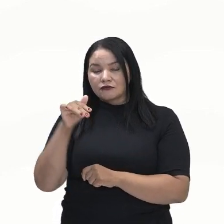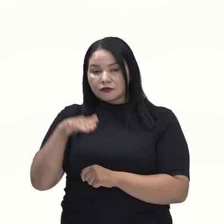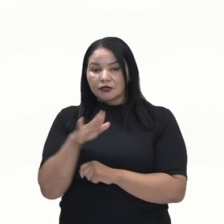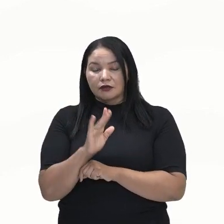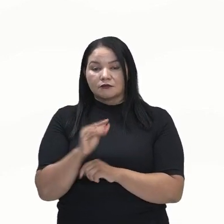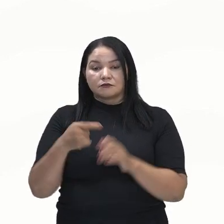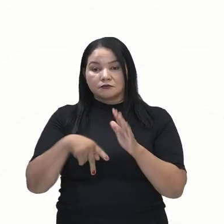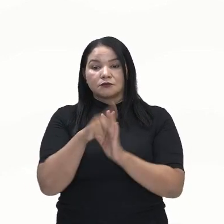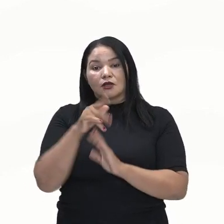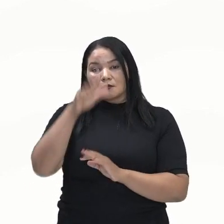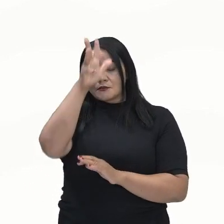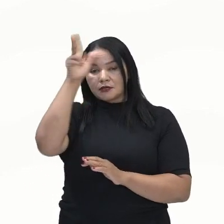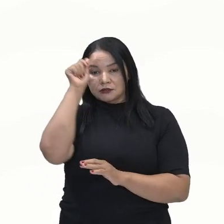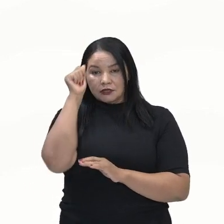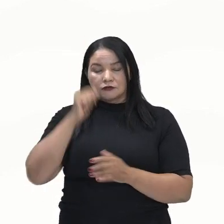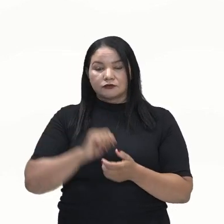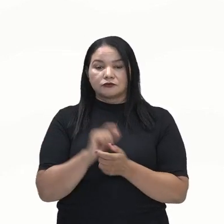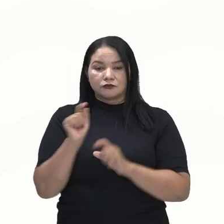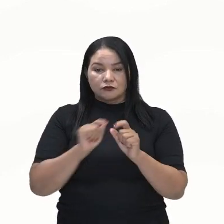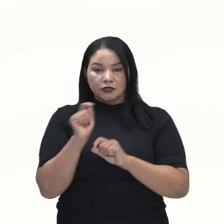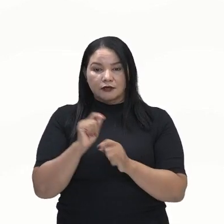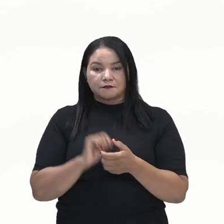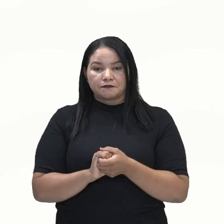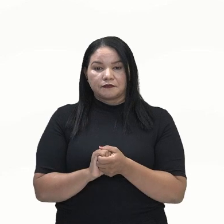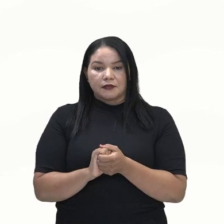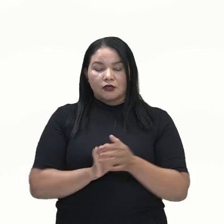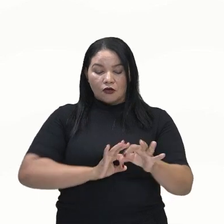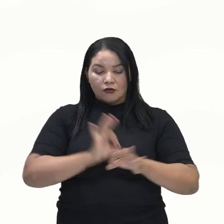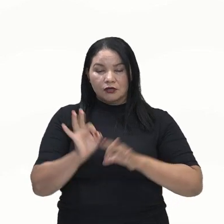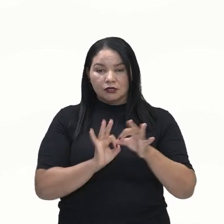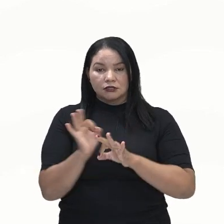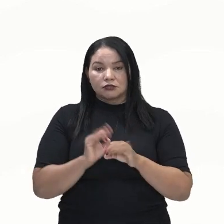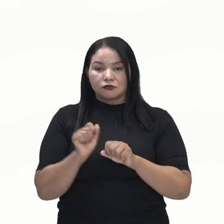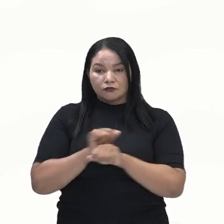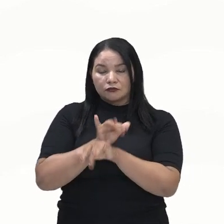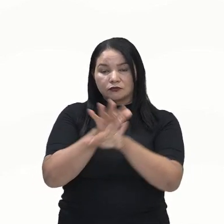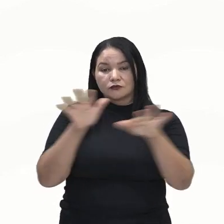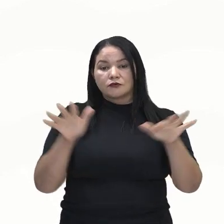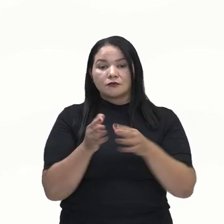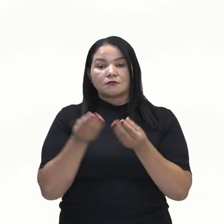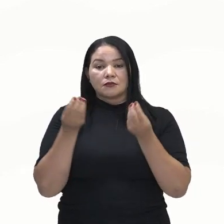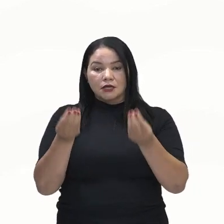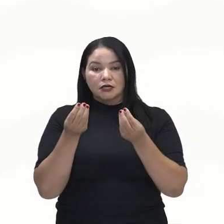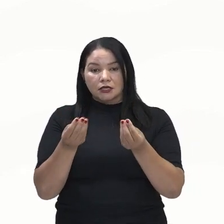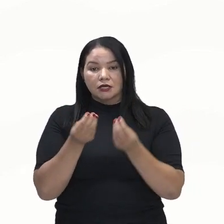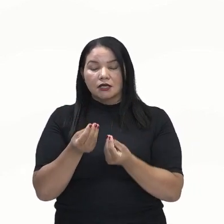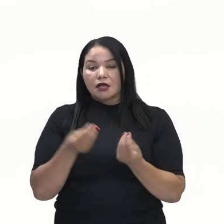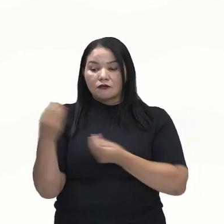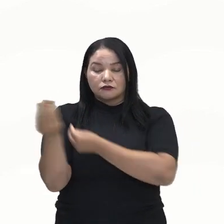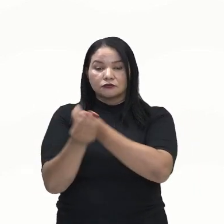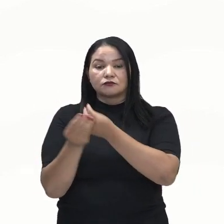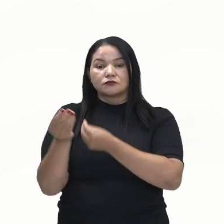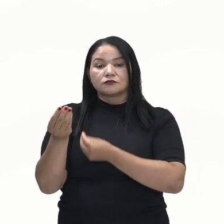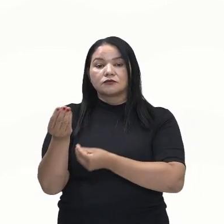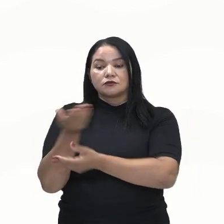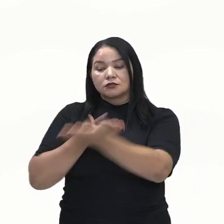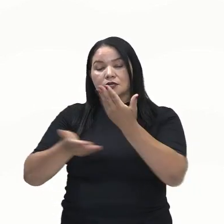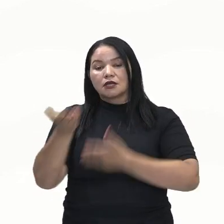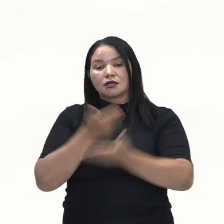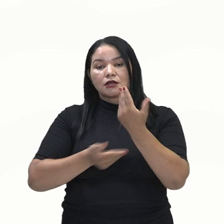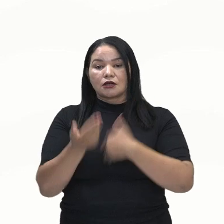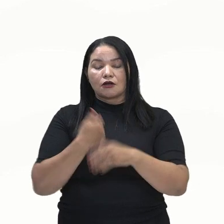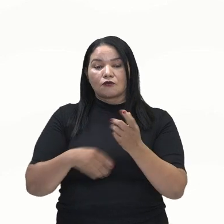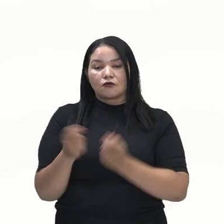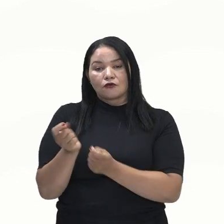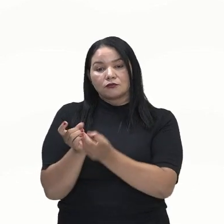Manaus na ordem do dia, medida do mais alto alcance para o intercâmbio comercial do nosso país com o